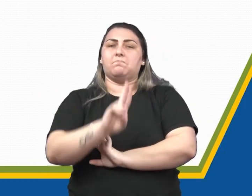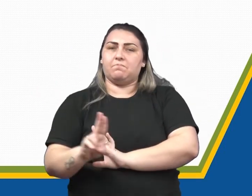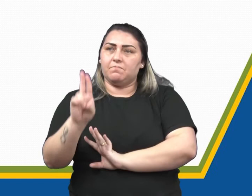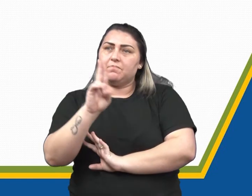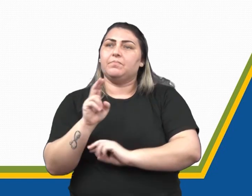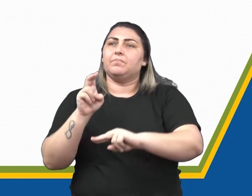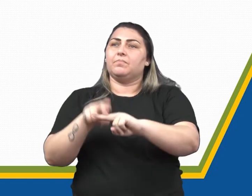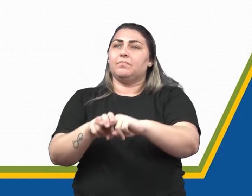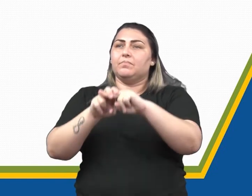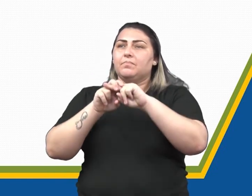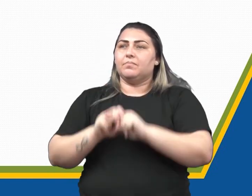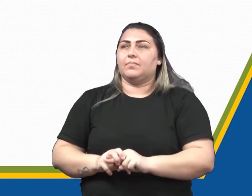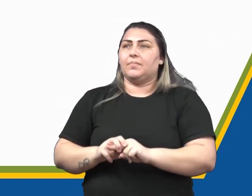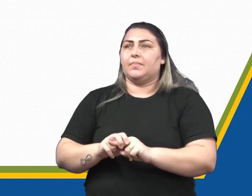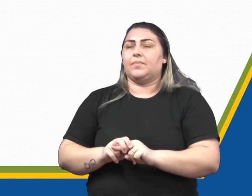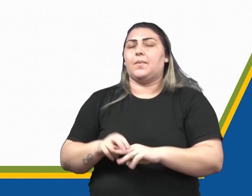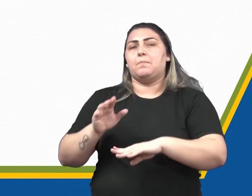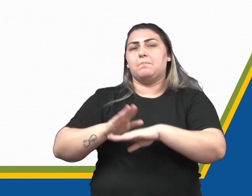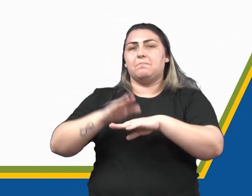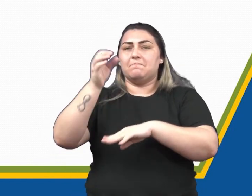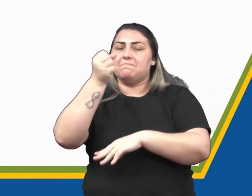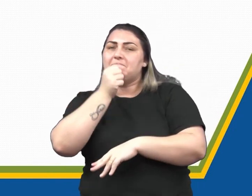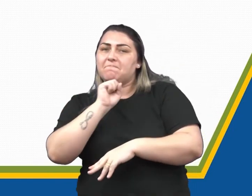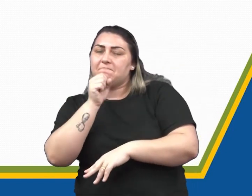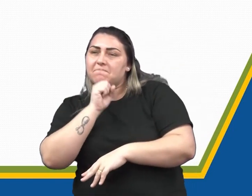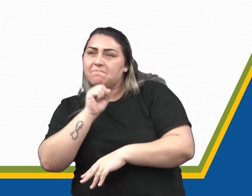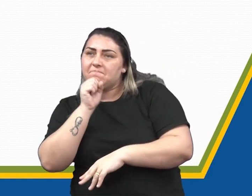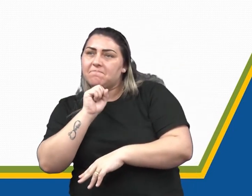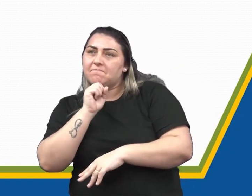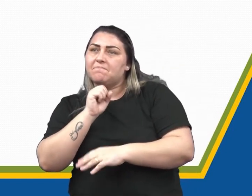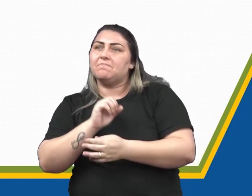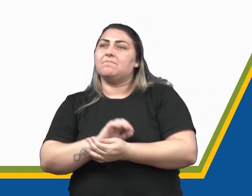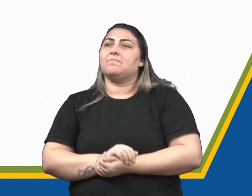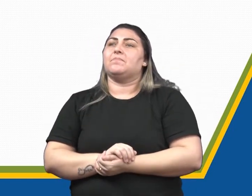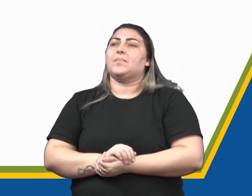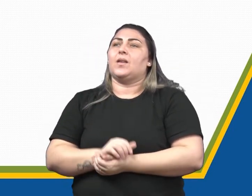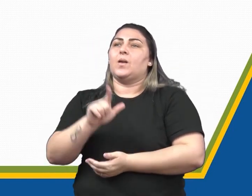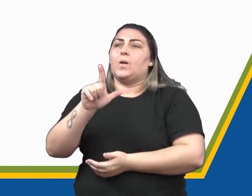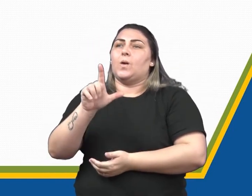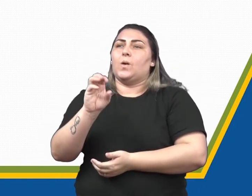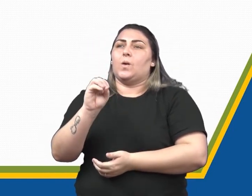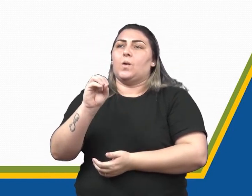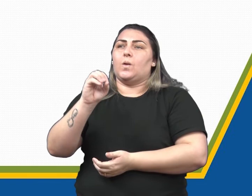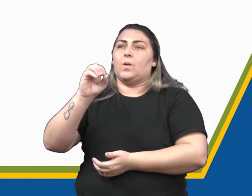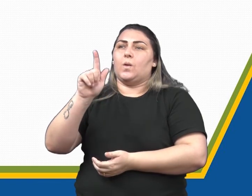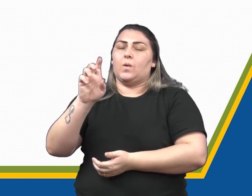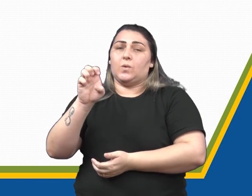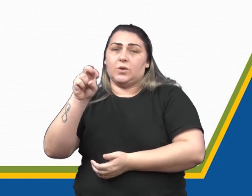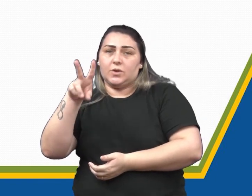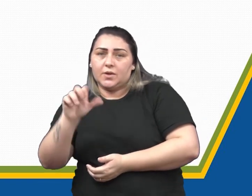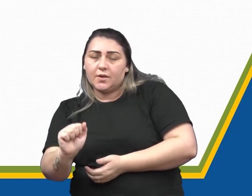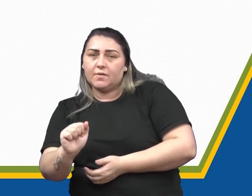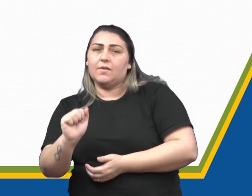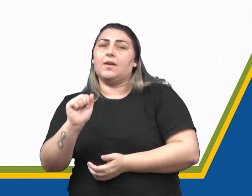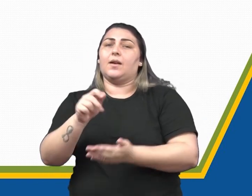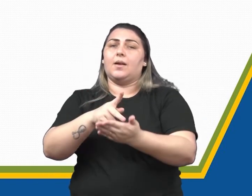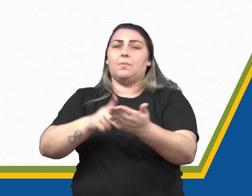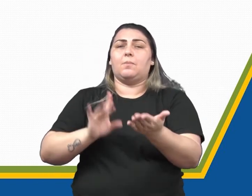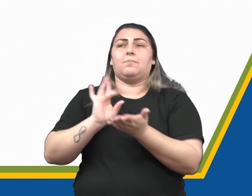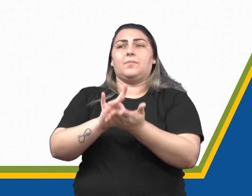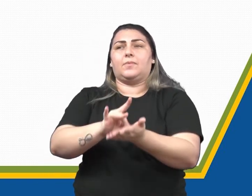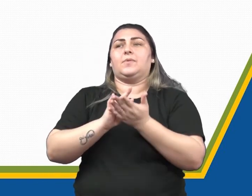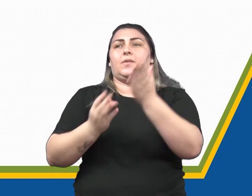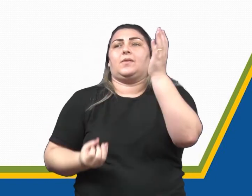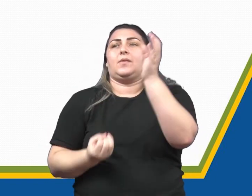por isso é considerado o mais antigo, chamado de longeva obra, né? Forma de poema. E poema concreto, que surgiu